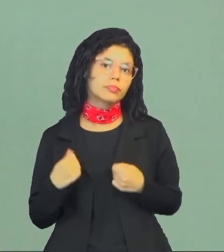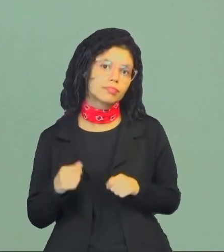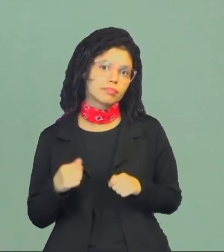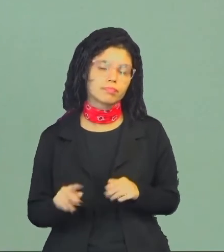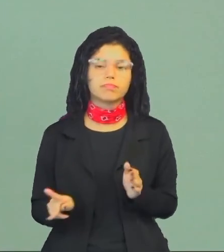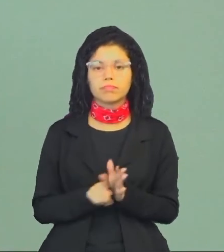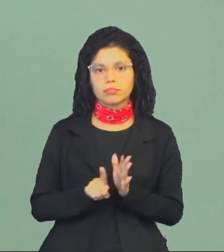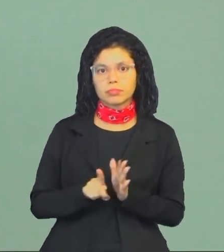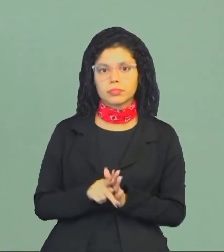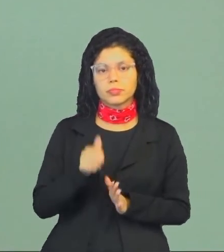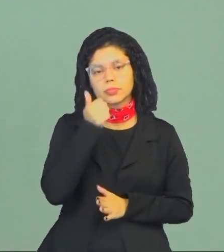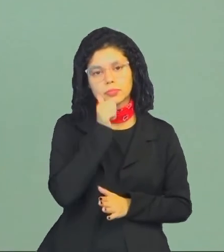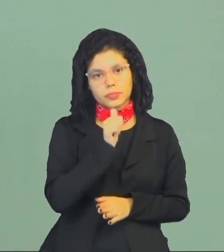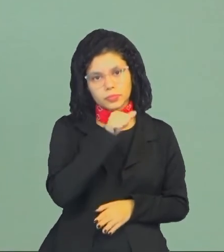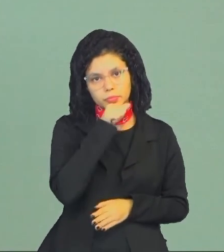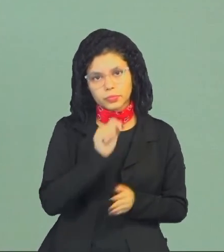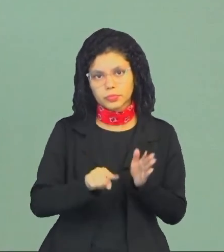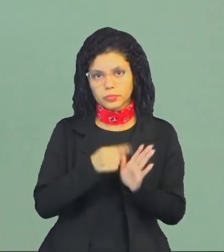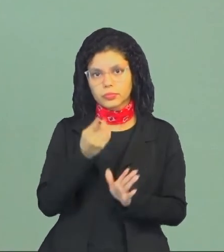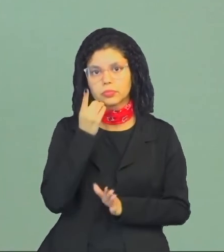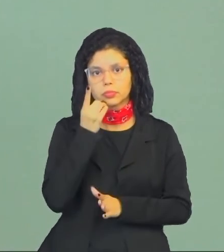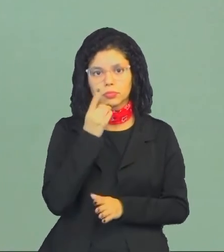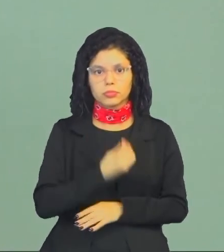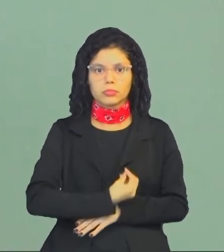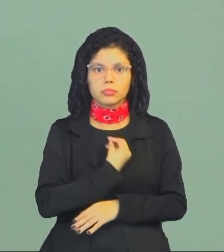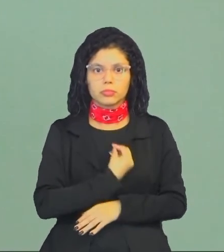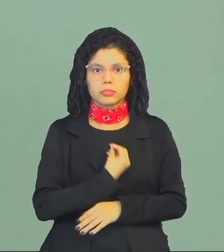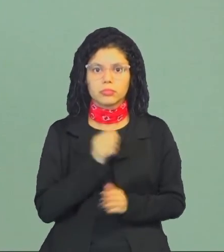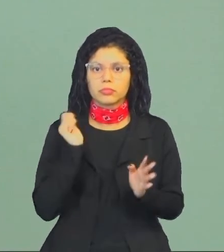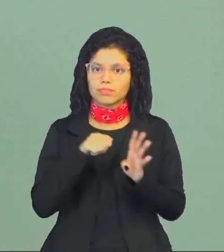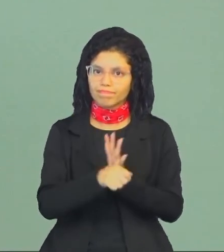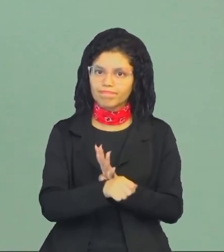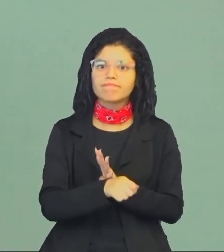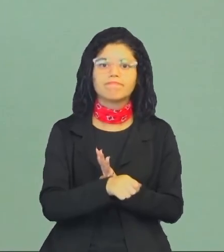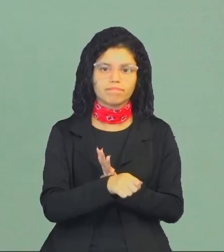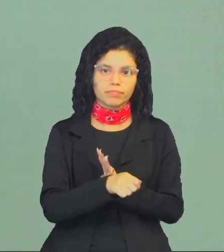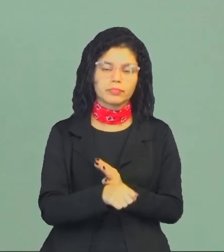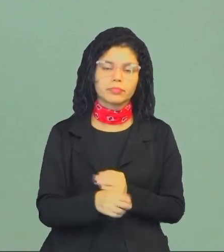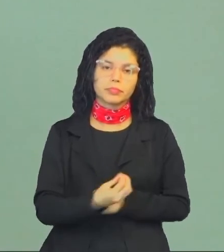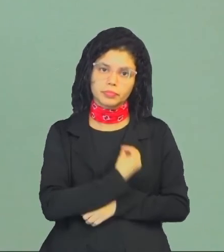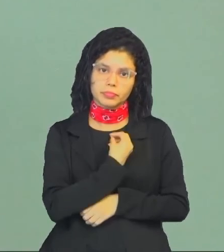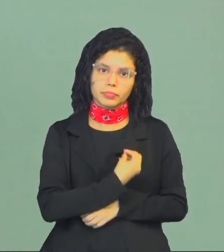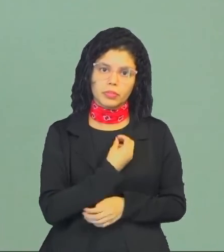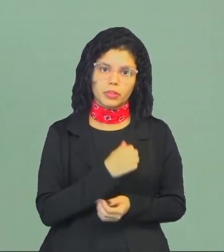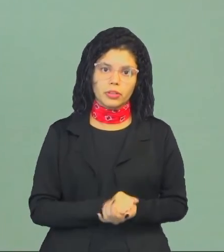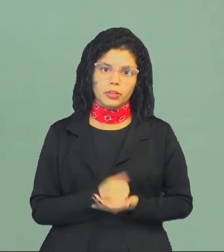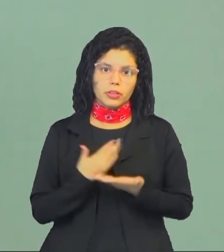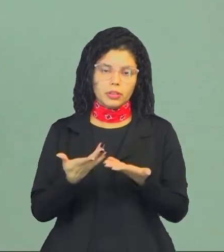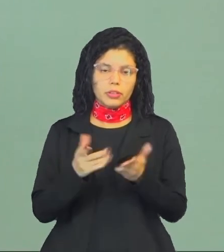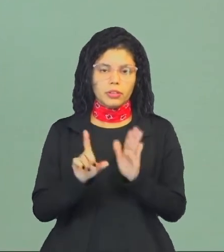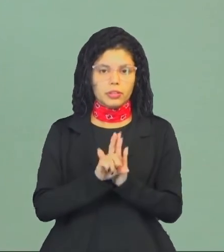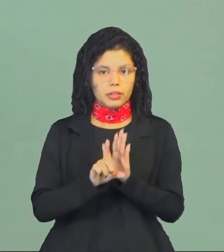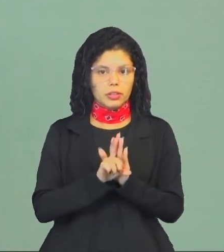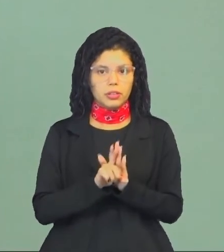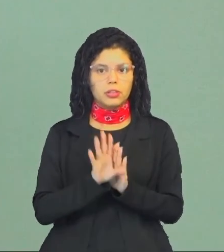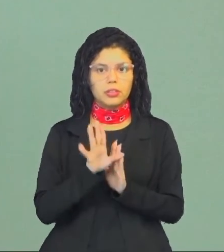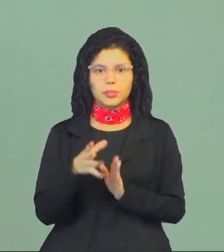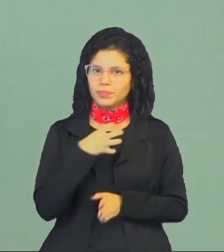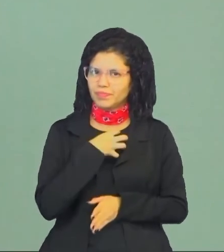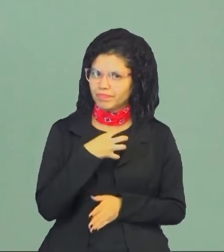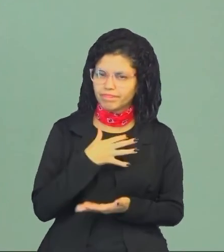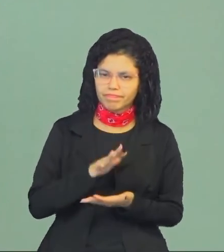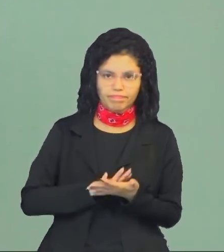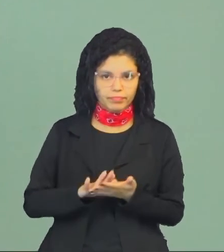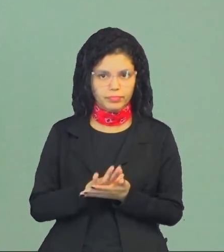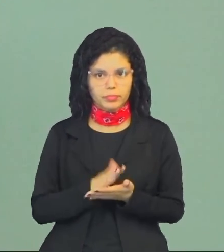necessita exclusivamente da sua mãe nos primeiros dias de vida, nos primeiros meses de vida, para sobreviver. Então essa lei, ela não fazia muito sentido,